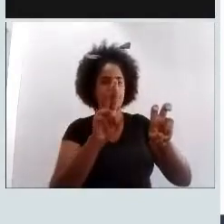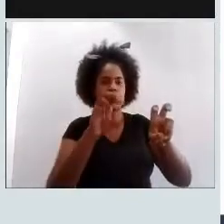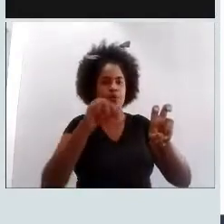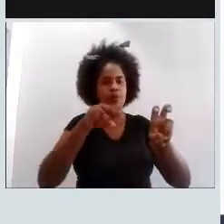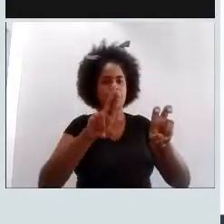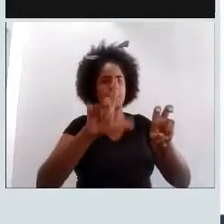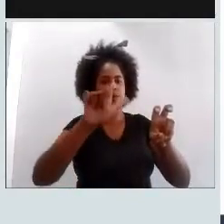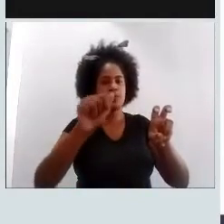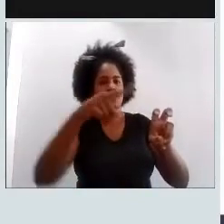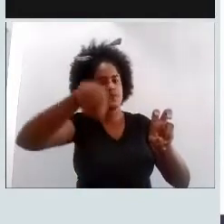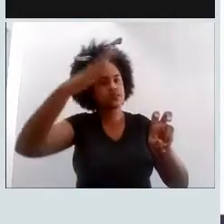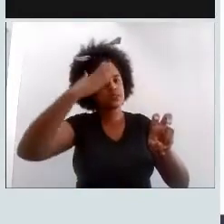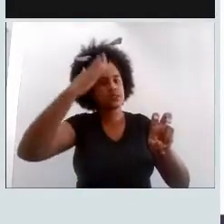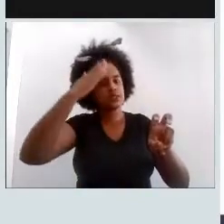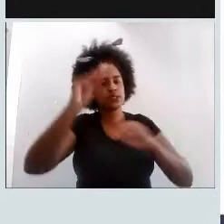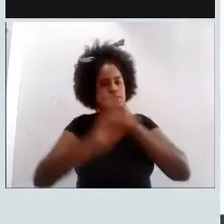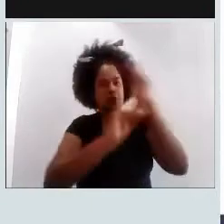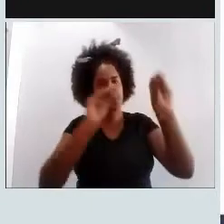chegar a isso.